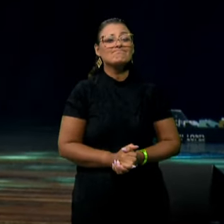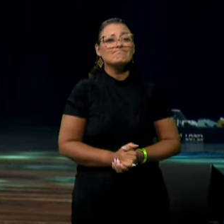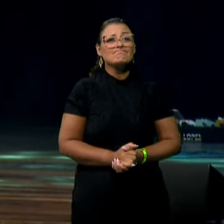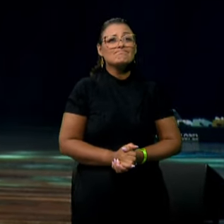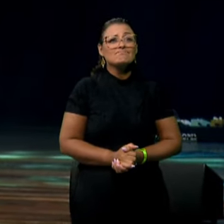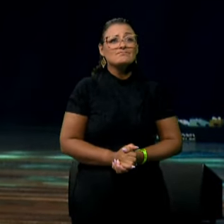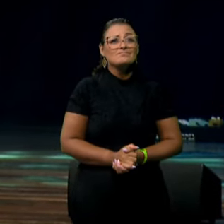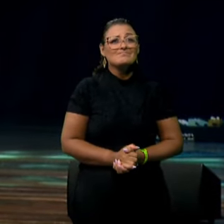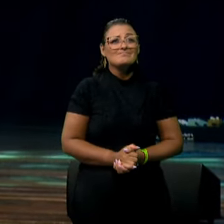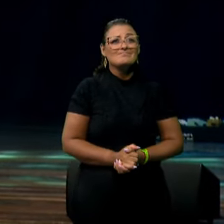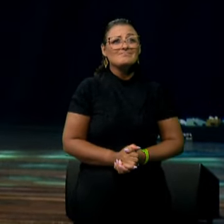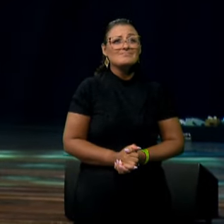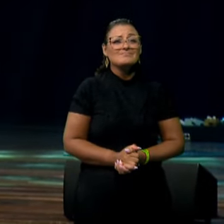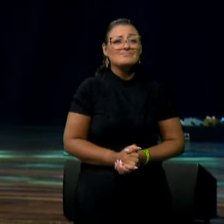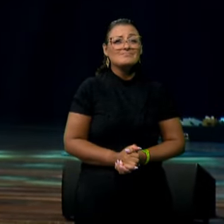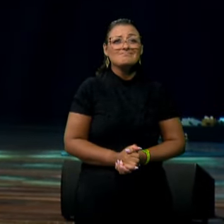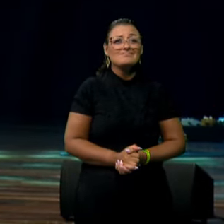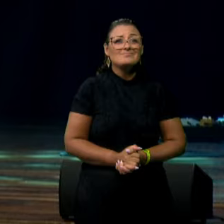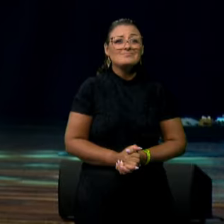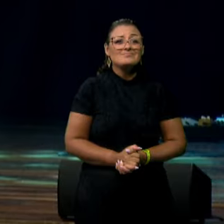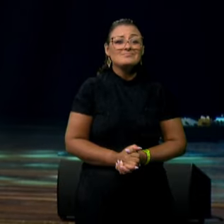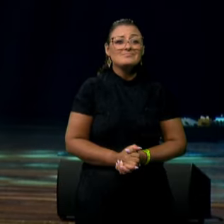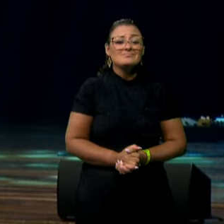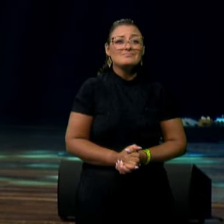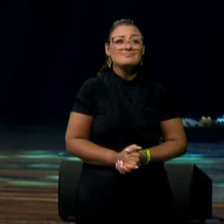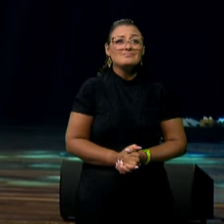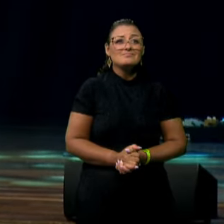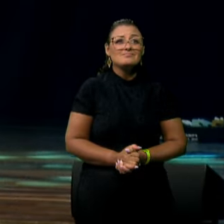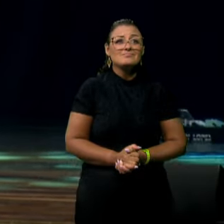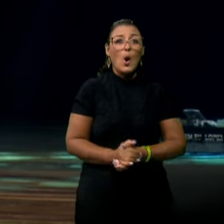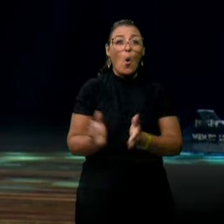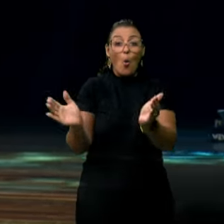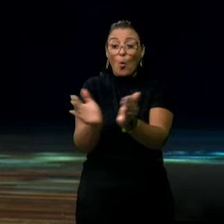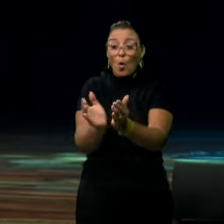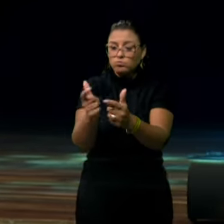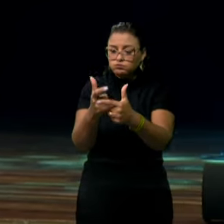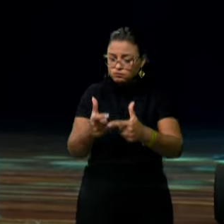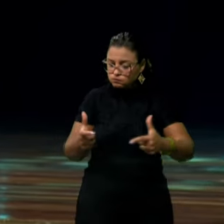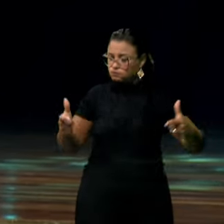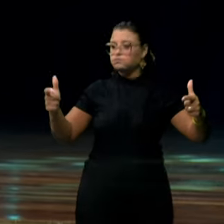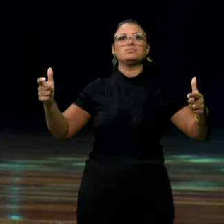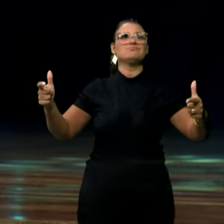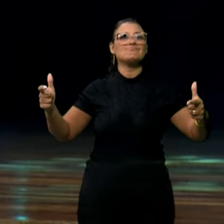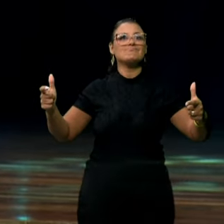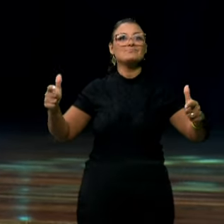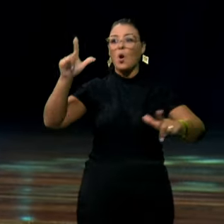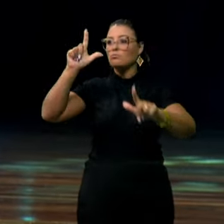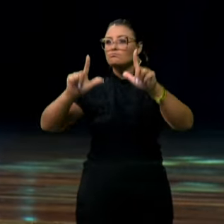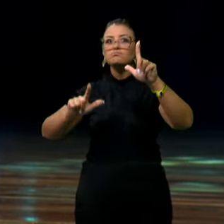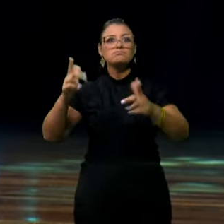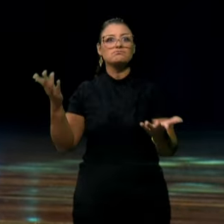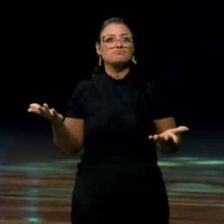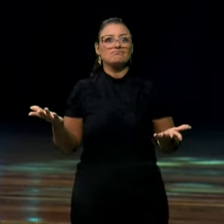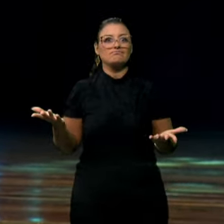não é uma rede não é um programa